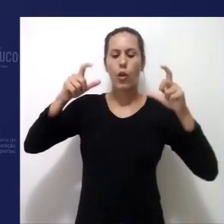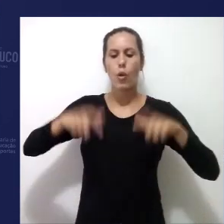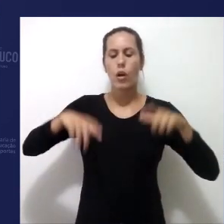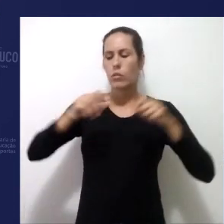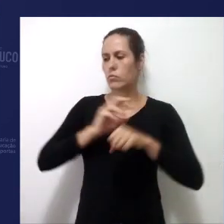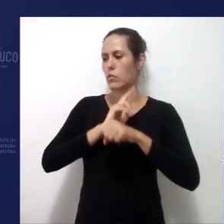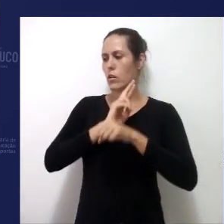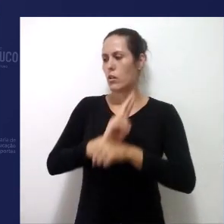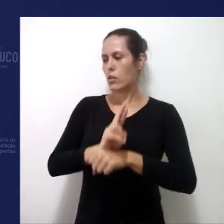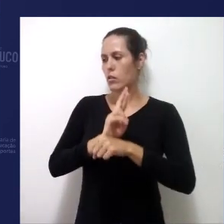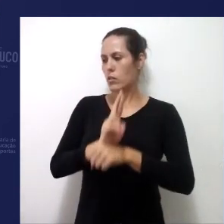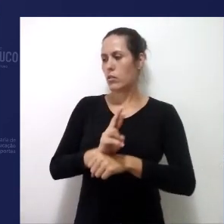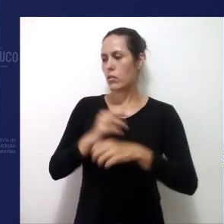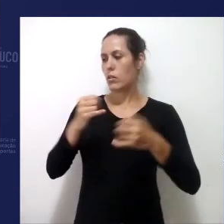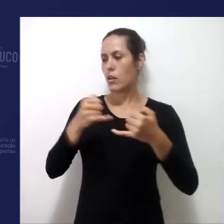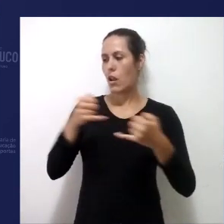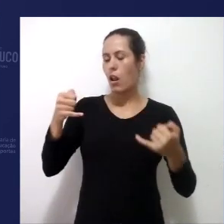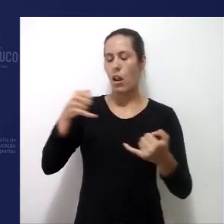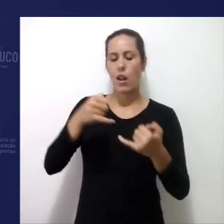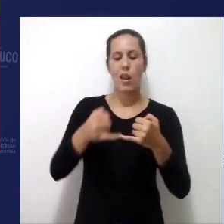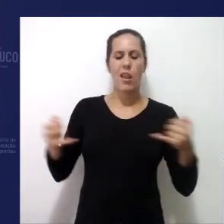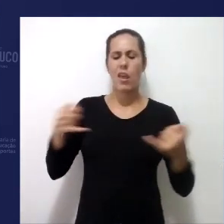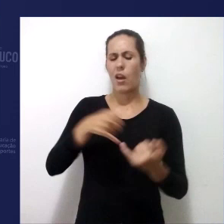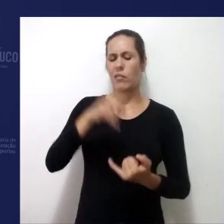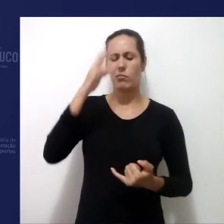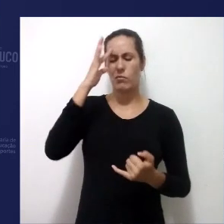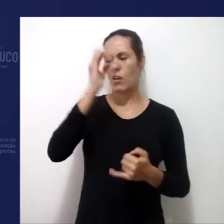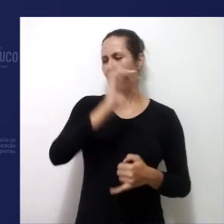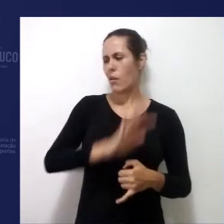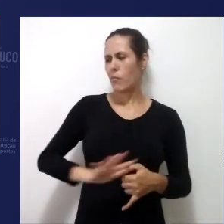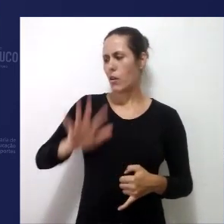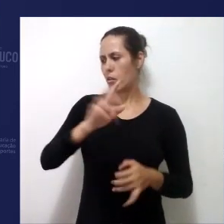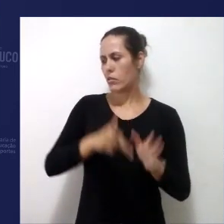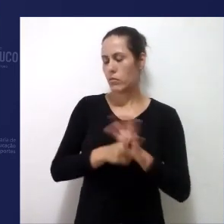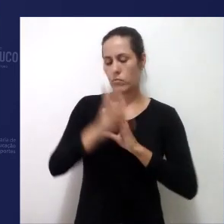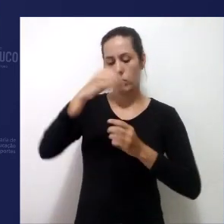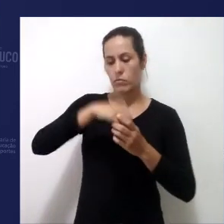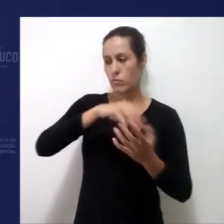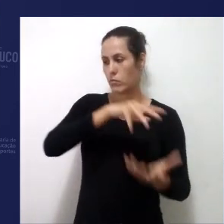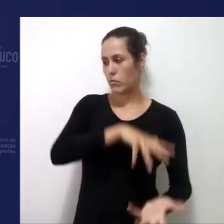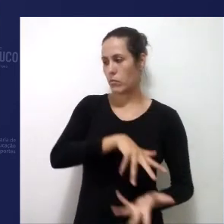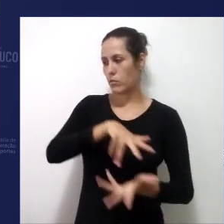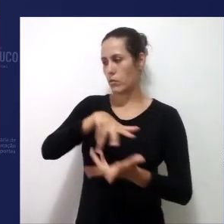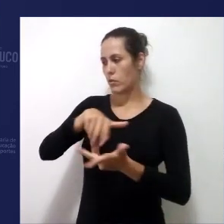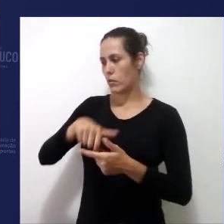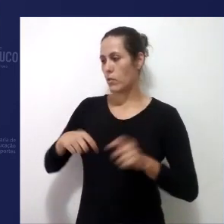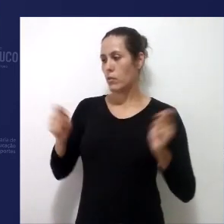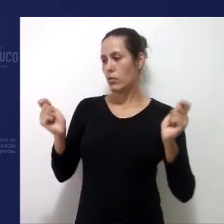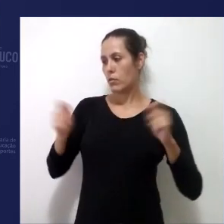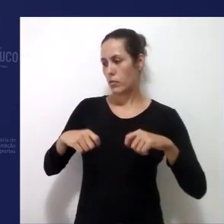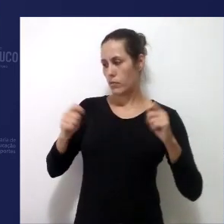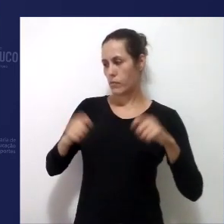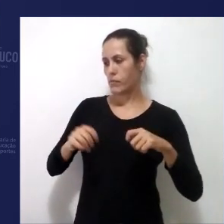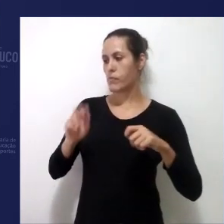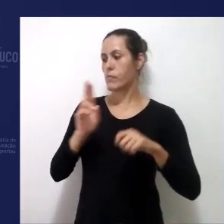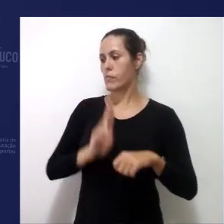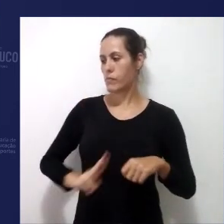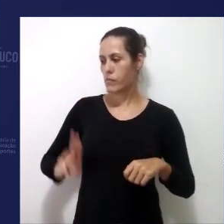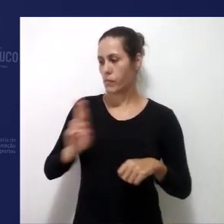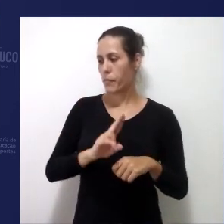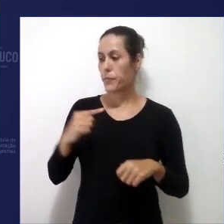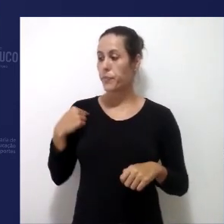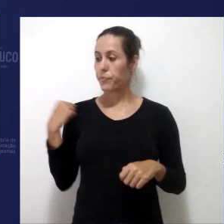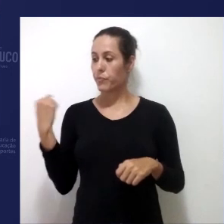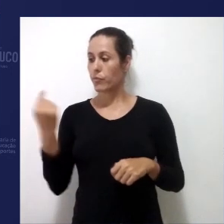no planeta. Ambas são representadas por linhas imaginárias esboçadas no globo terrestre